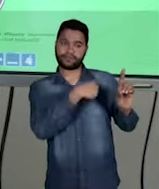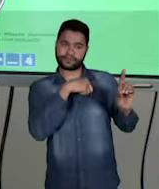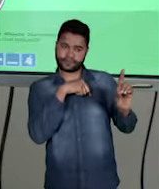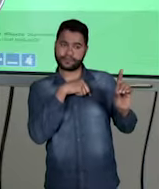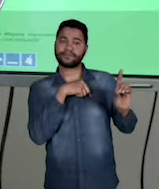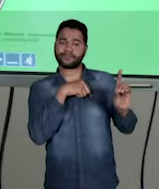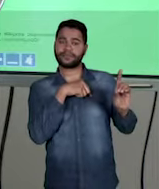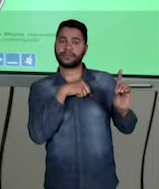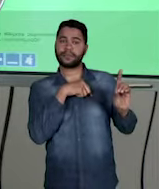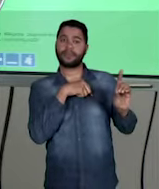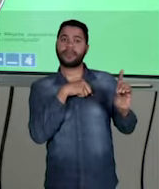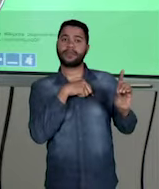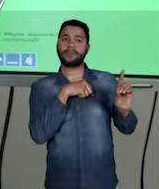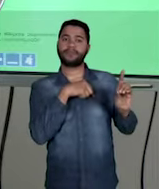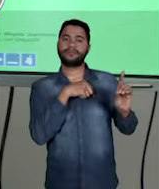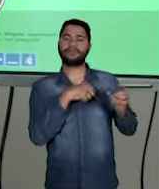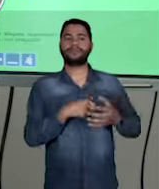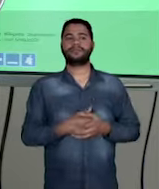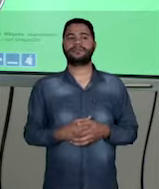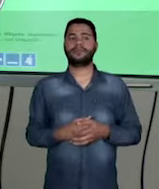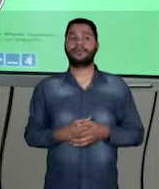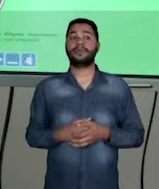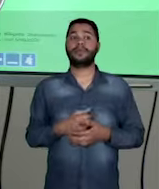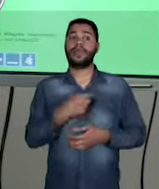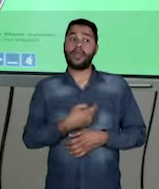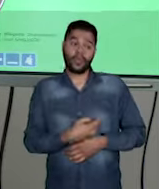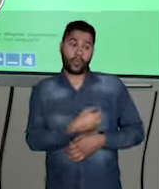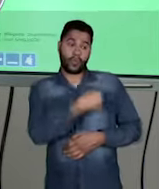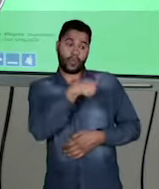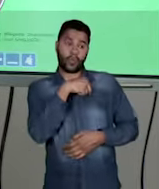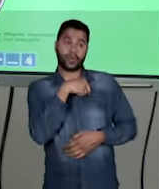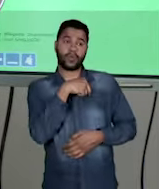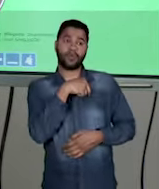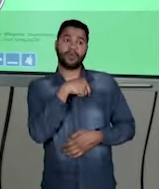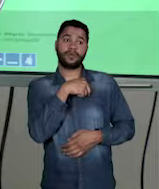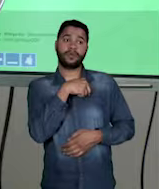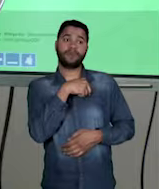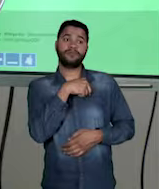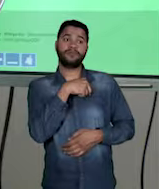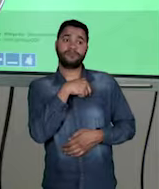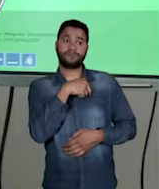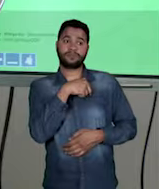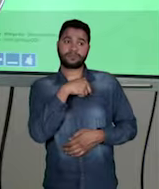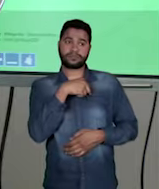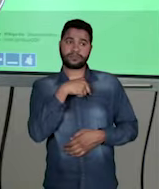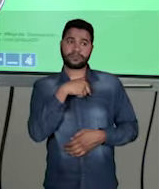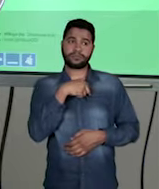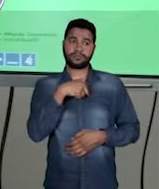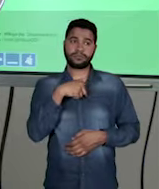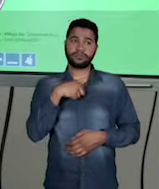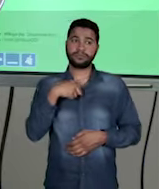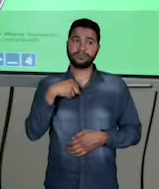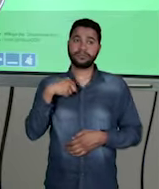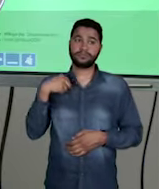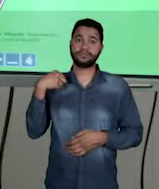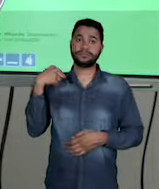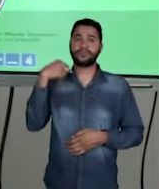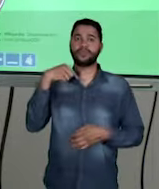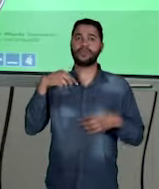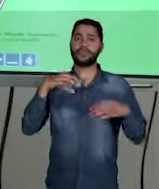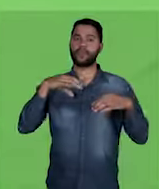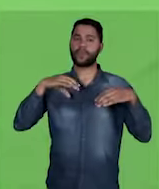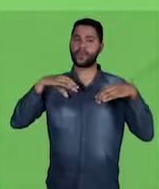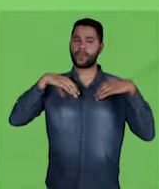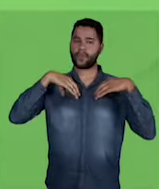ventrículo direito. Do ventrículo direito ele vai passar lá pro